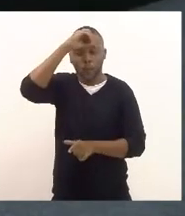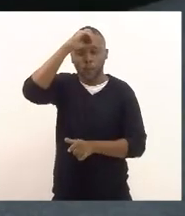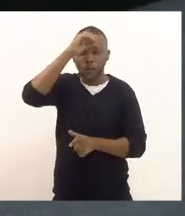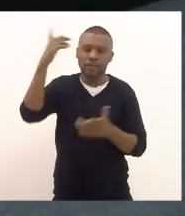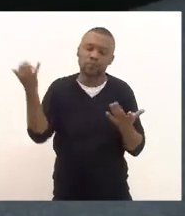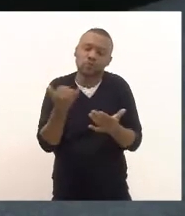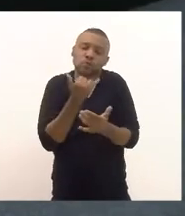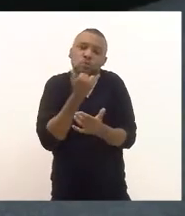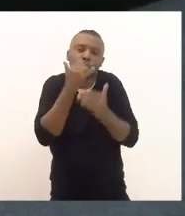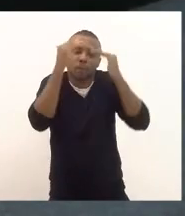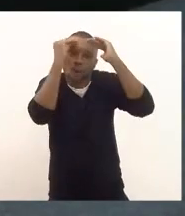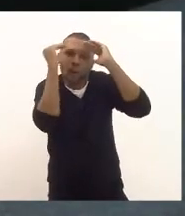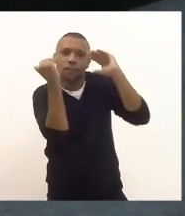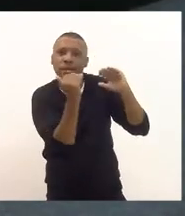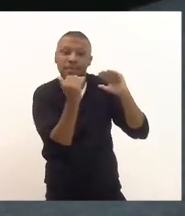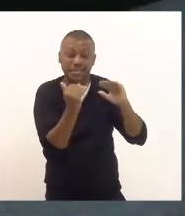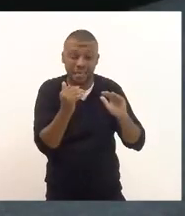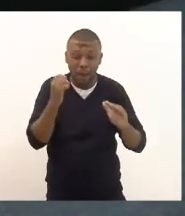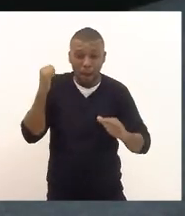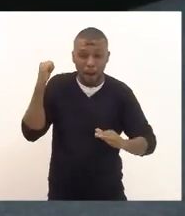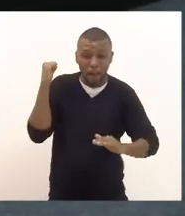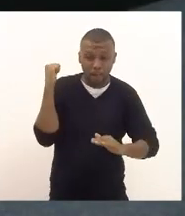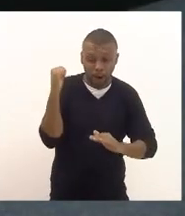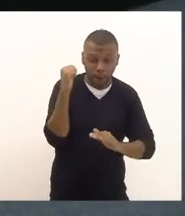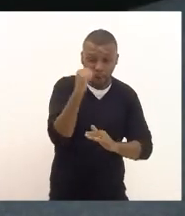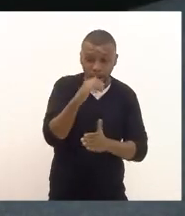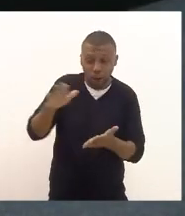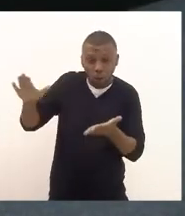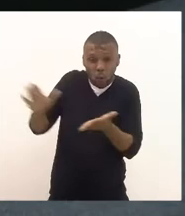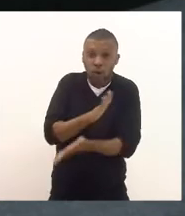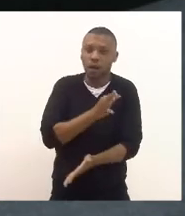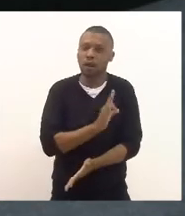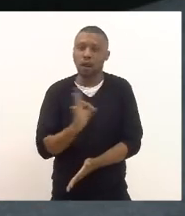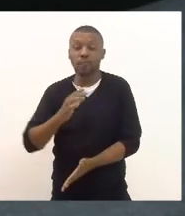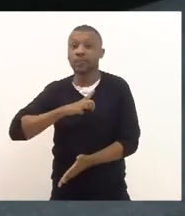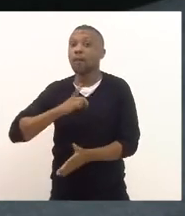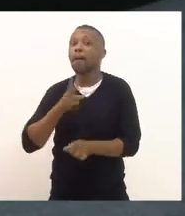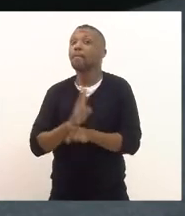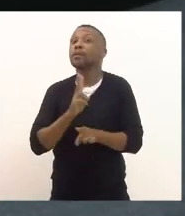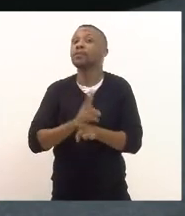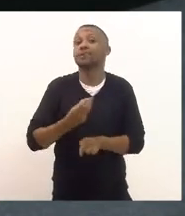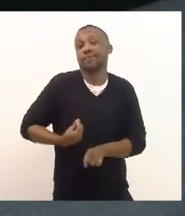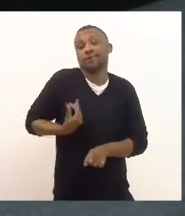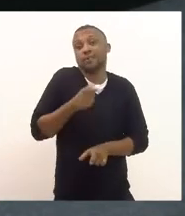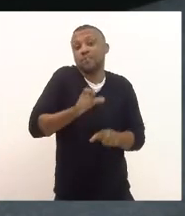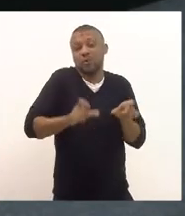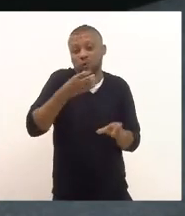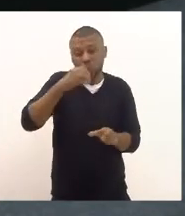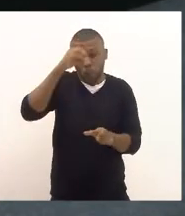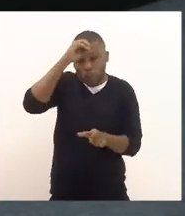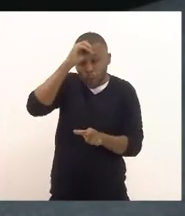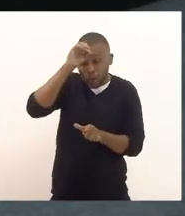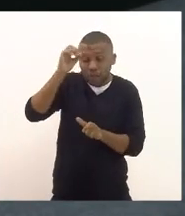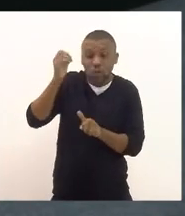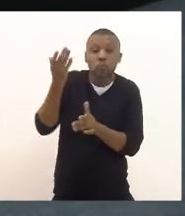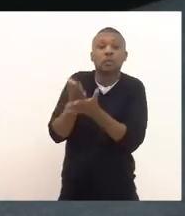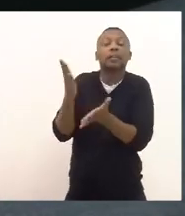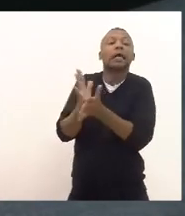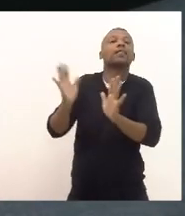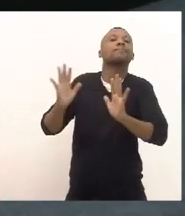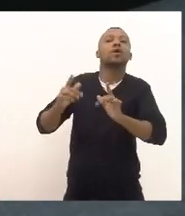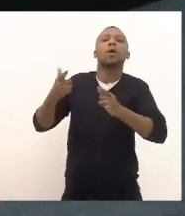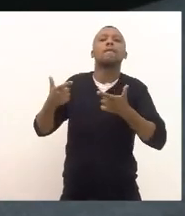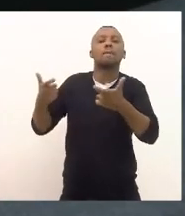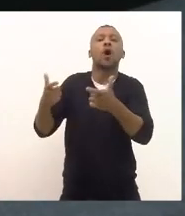com todo respeito não a chacina a uma proteção da vida de inocentes contra bandidos que querem